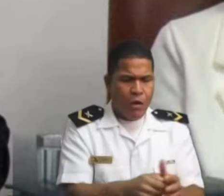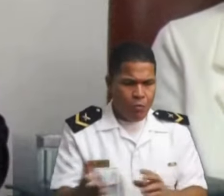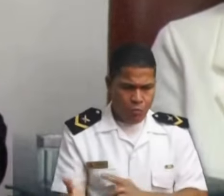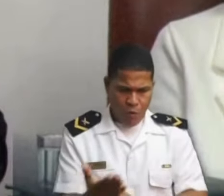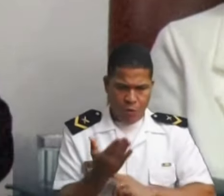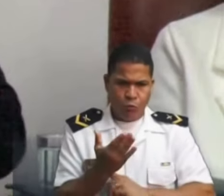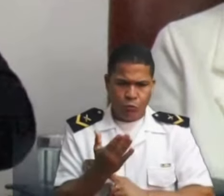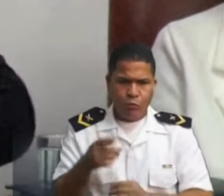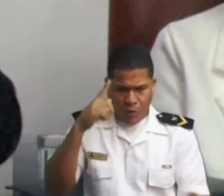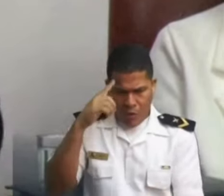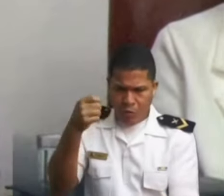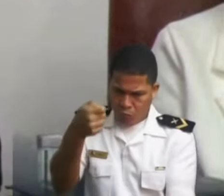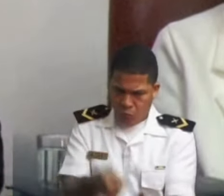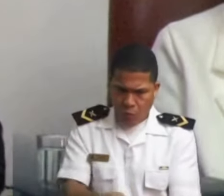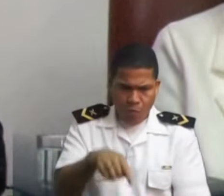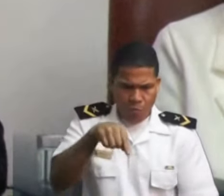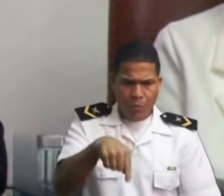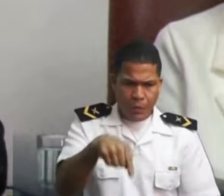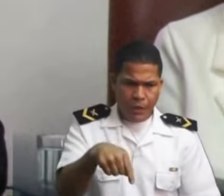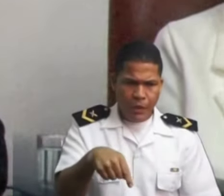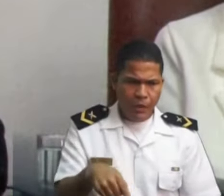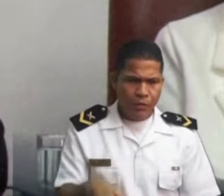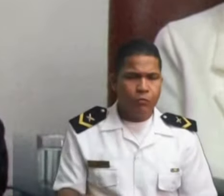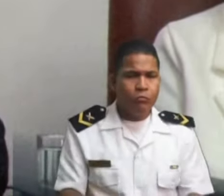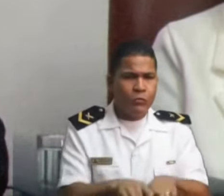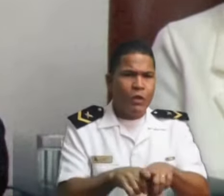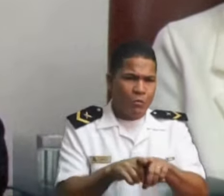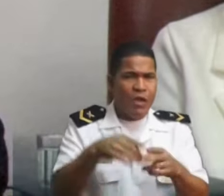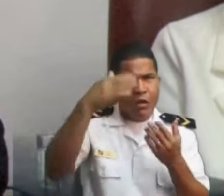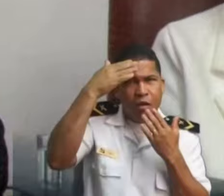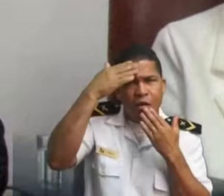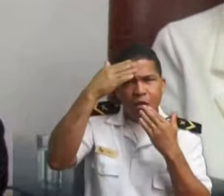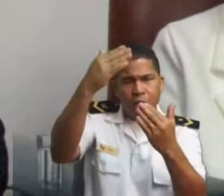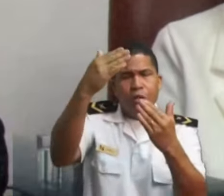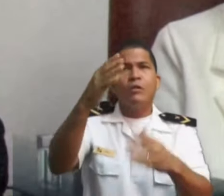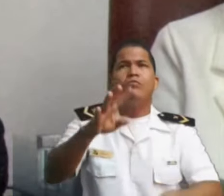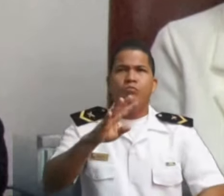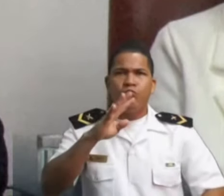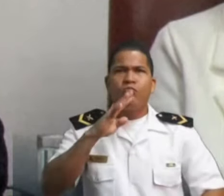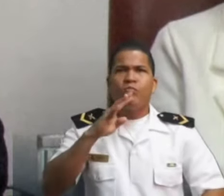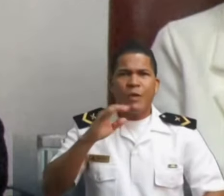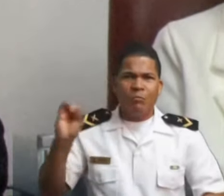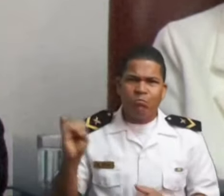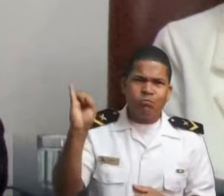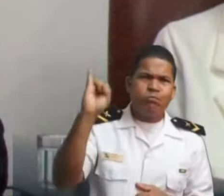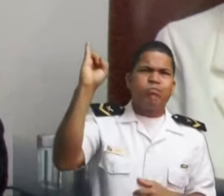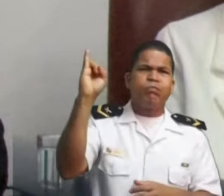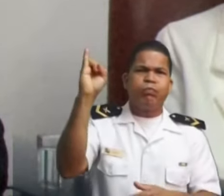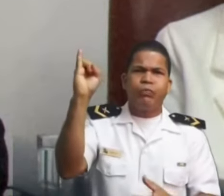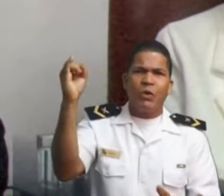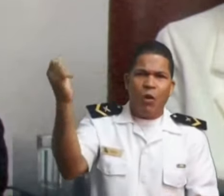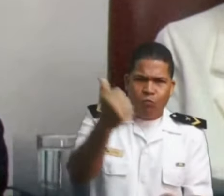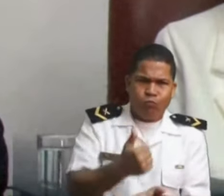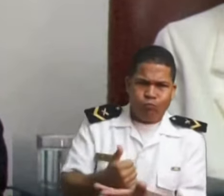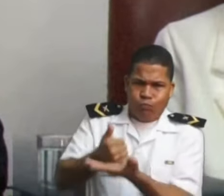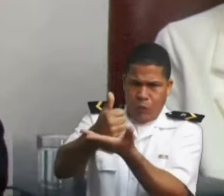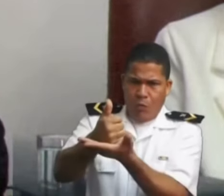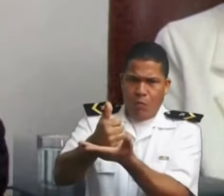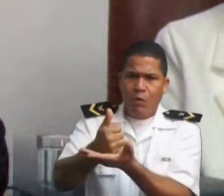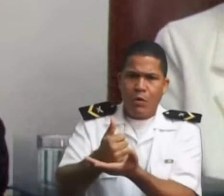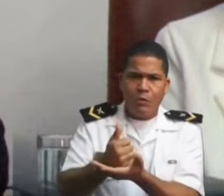proferidas. Ainda no campo dos agradecimentos, reconheço o importante apoio prestado a este